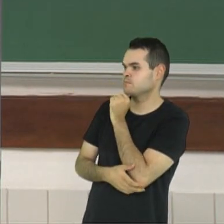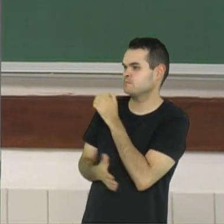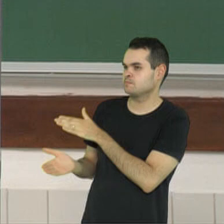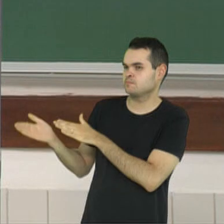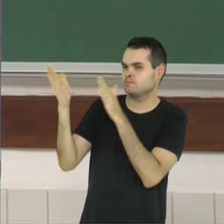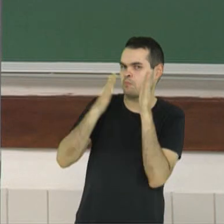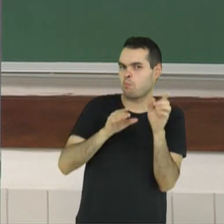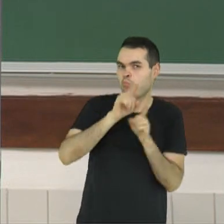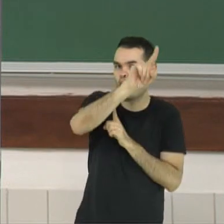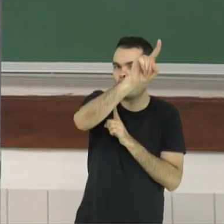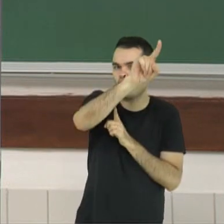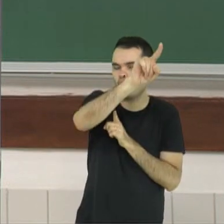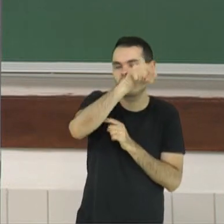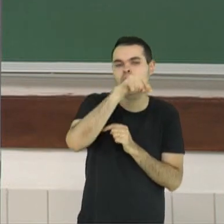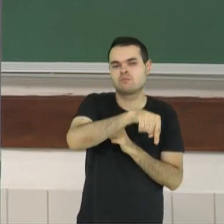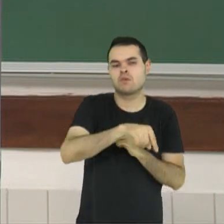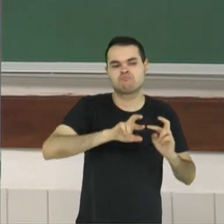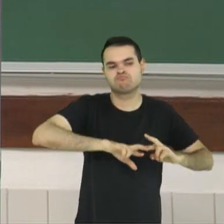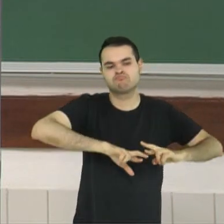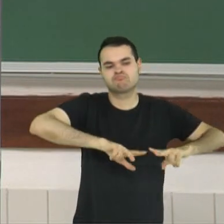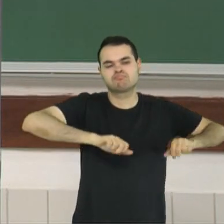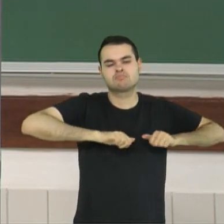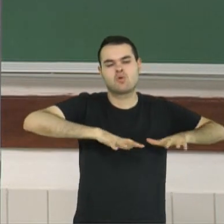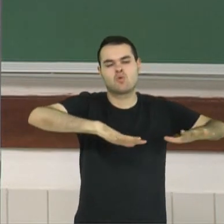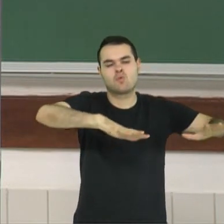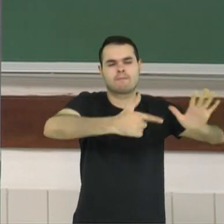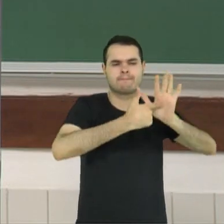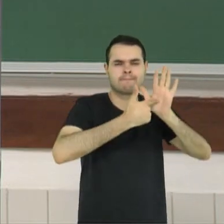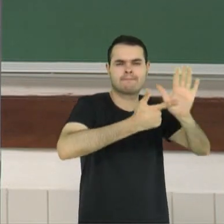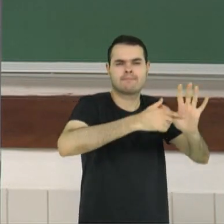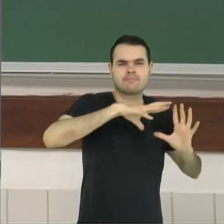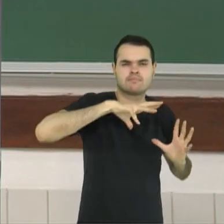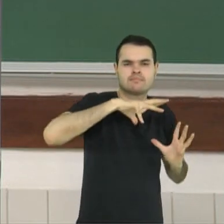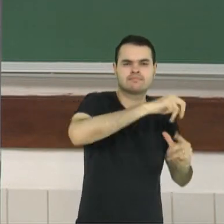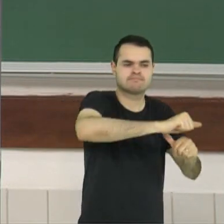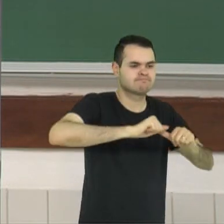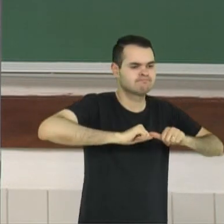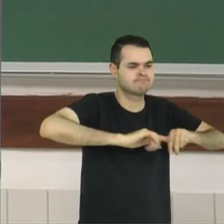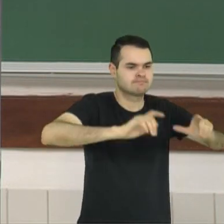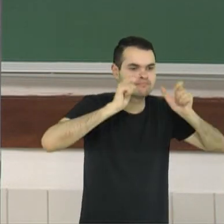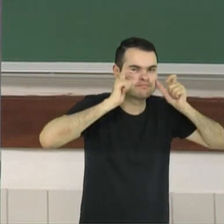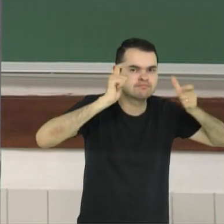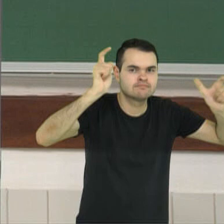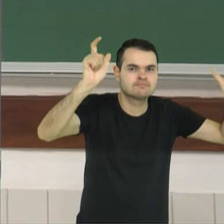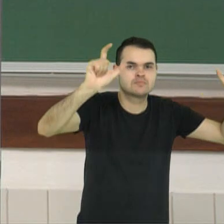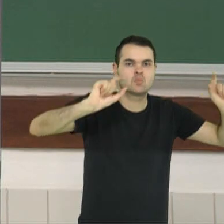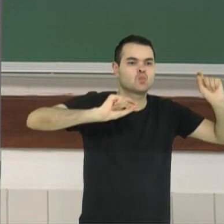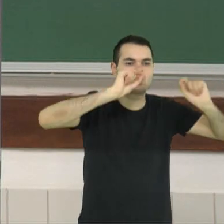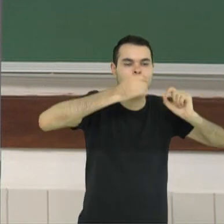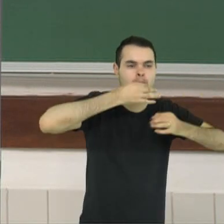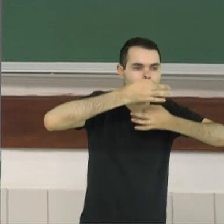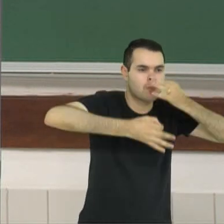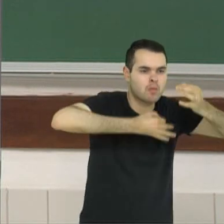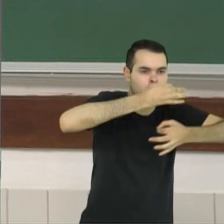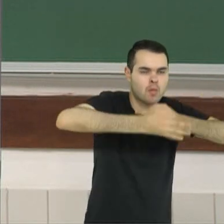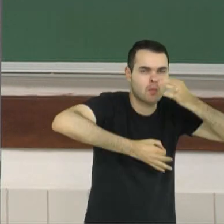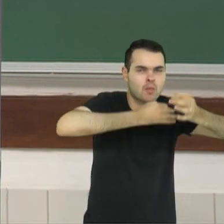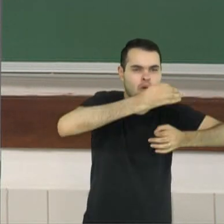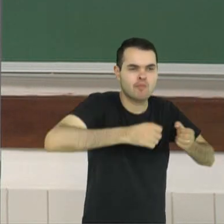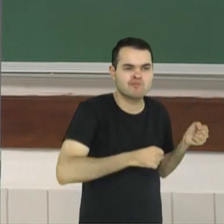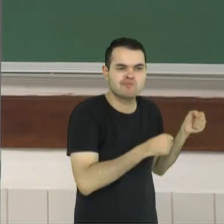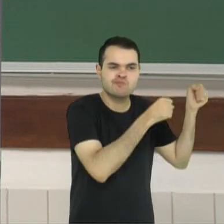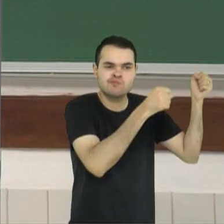ou seja, ter uma guarda avançada para ela ser idealista, ela mostrar para o mundo, salientar para o mundo o que está acontecendo e dar a opinião dela